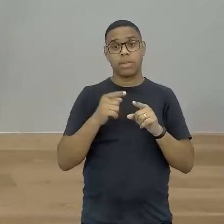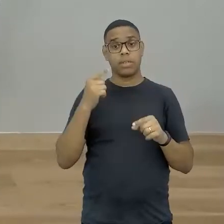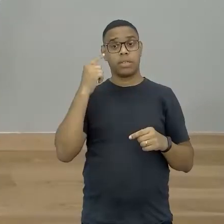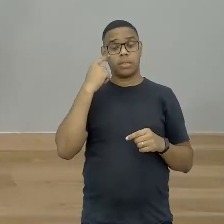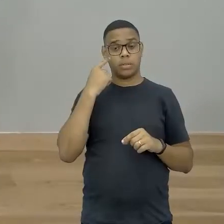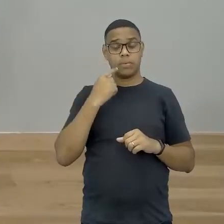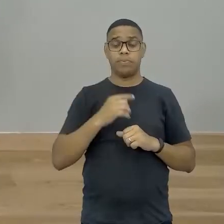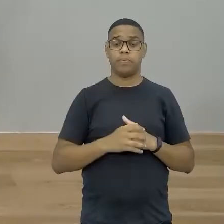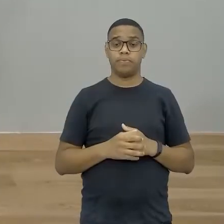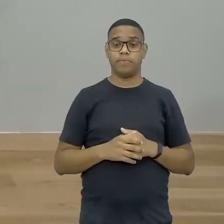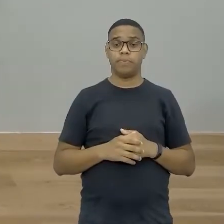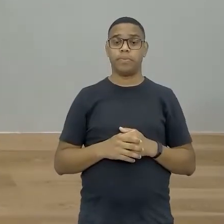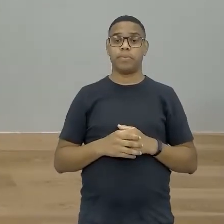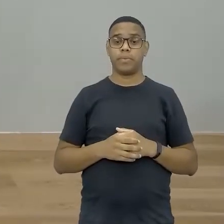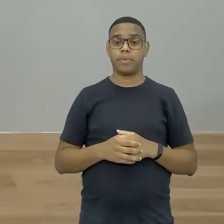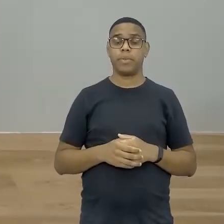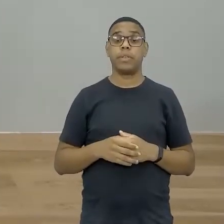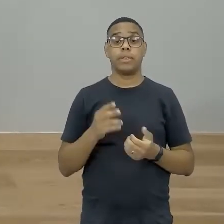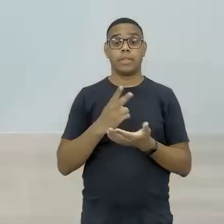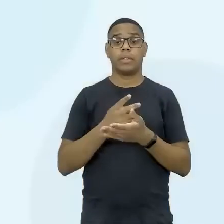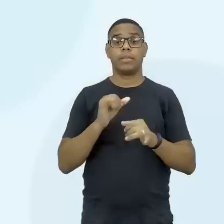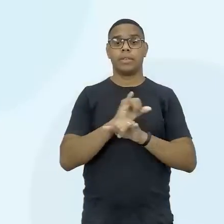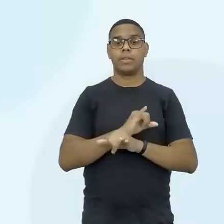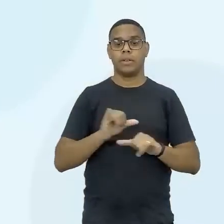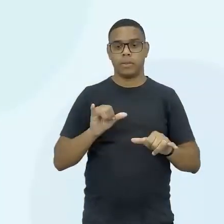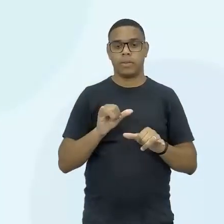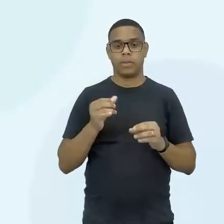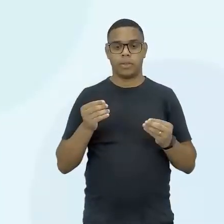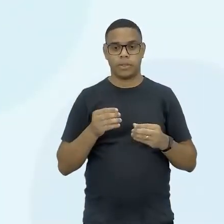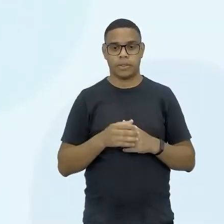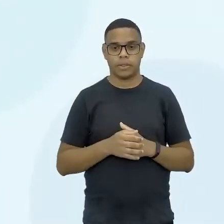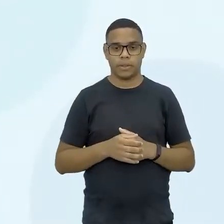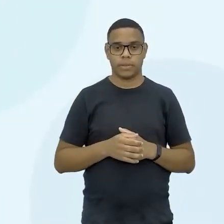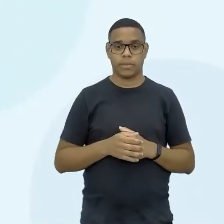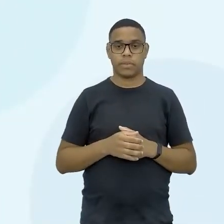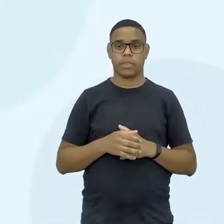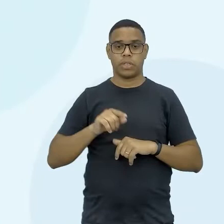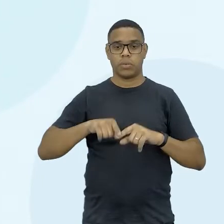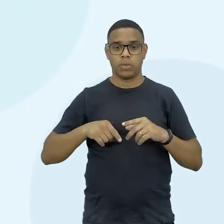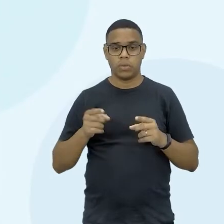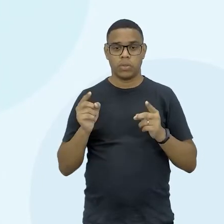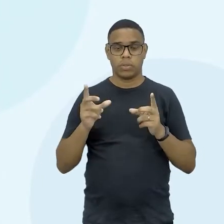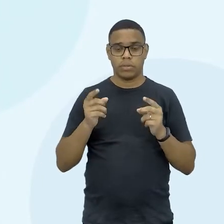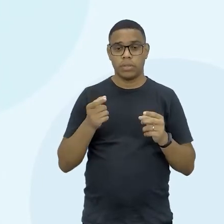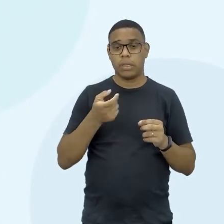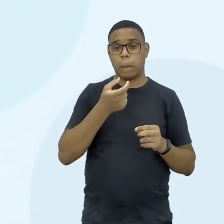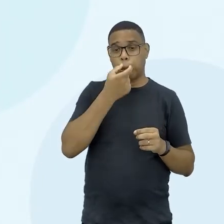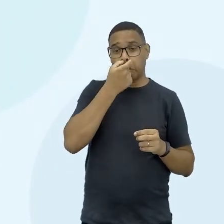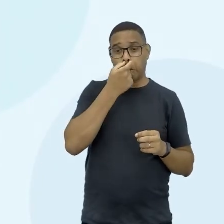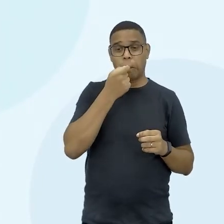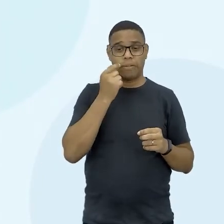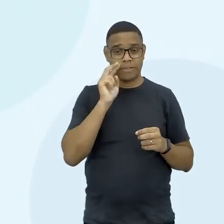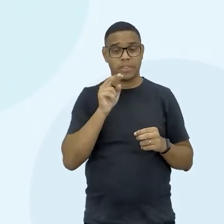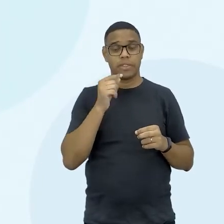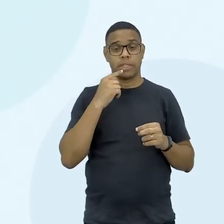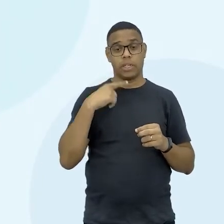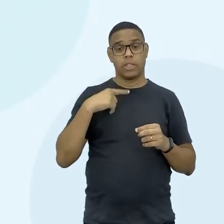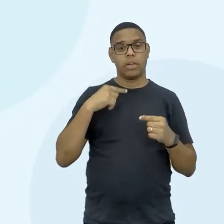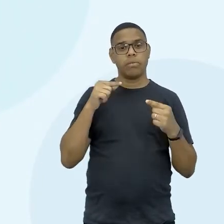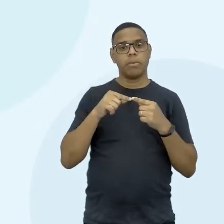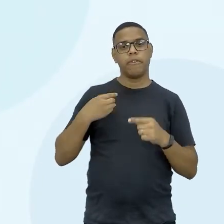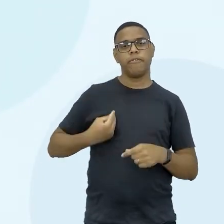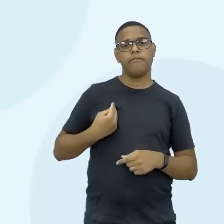pensar que toda propaganda, por exemplo, quando eu estou vendendo um produto, muitas vezes eu estou vendendo todo um estilo de